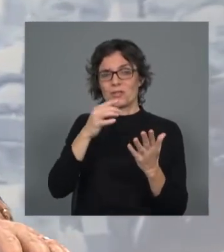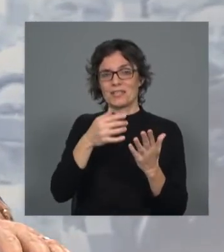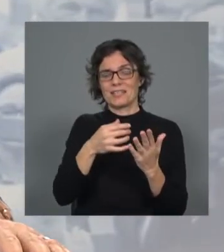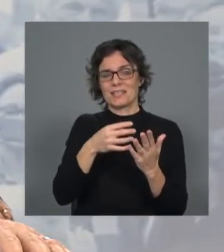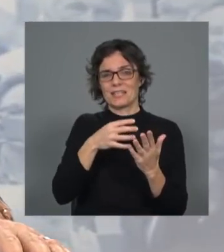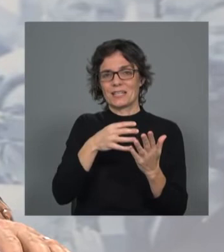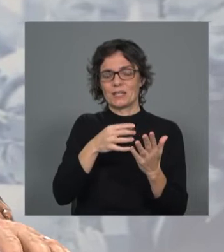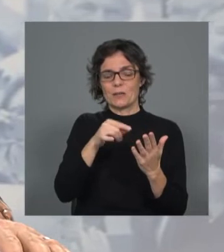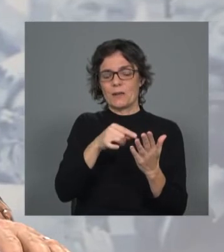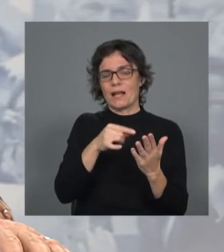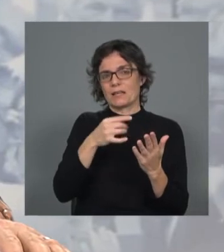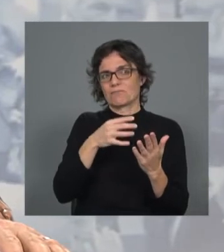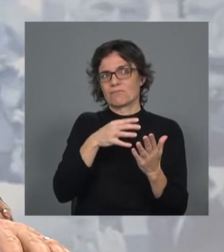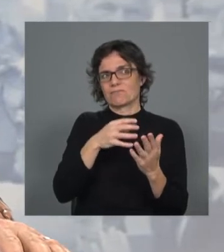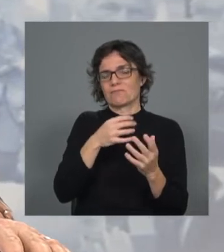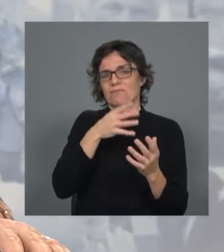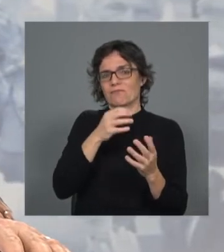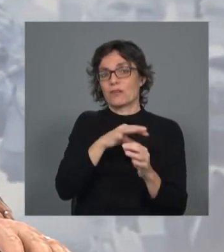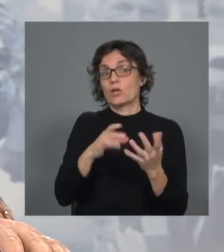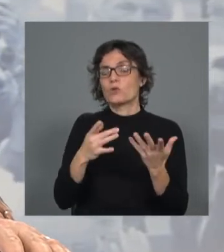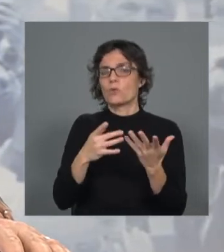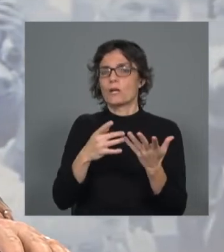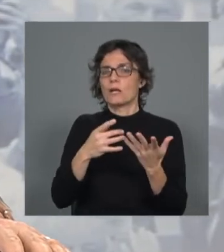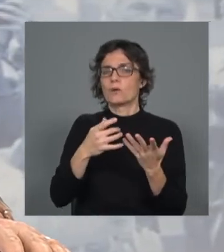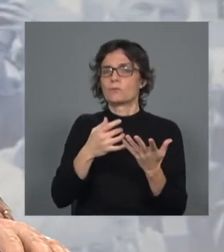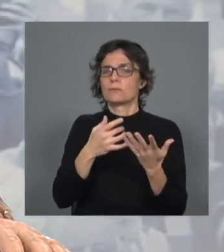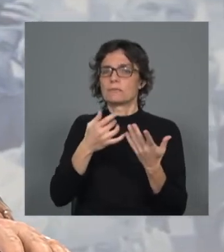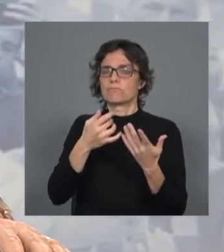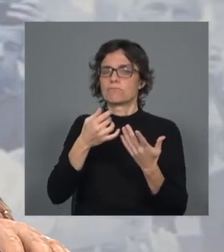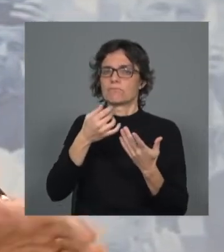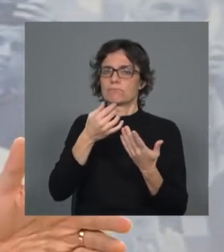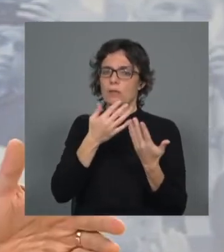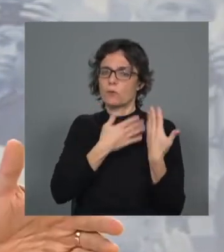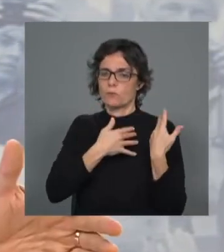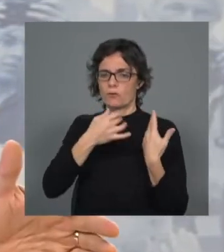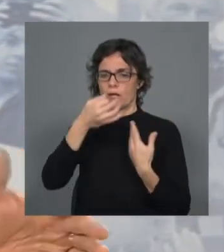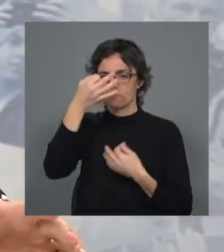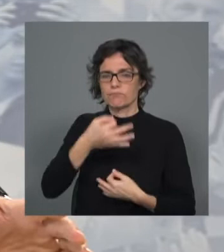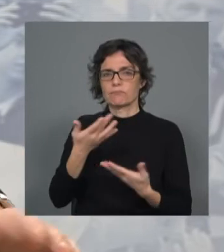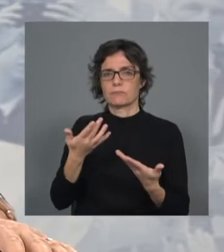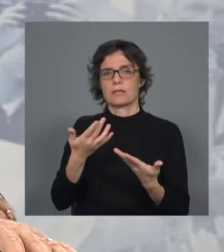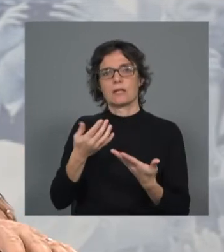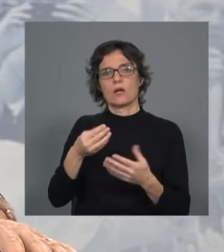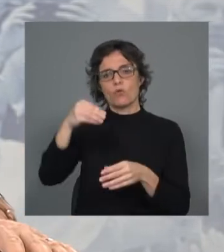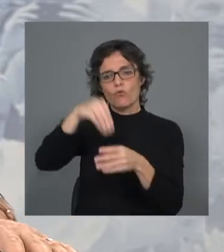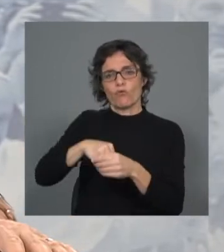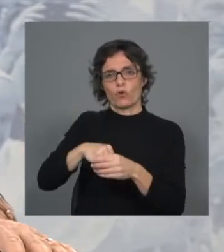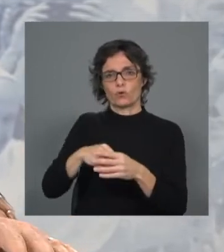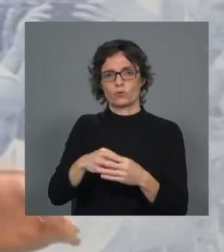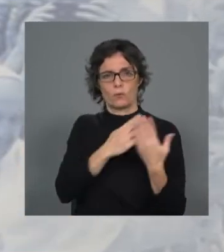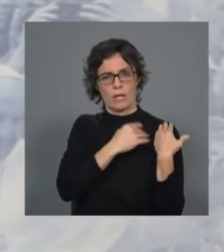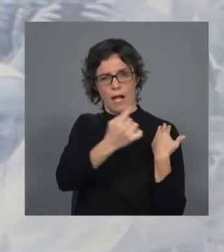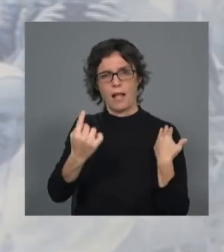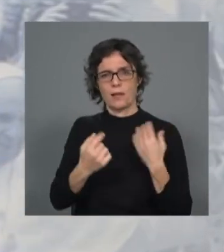um de expressar o seu voto também neste período. É uma forma de construir sociedade e de ser a